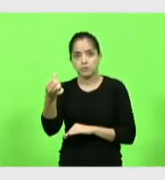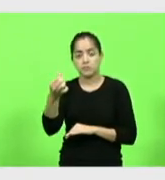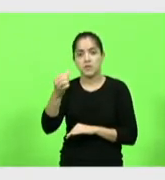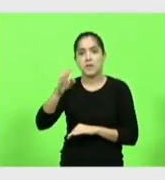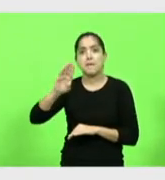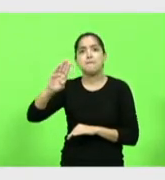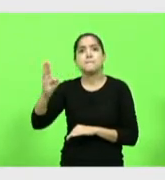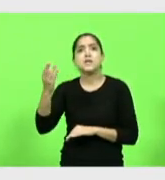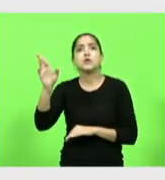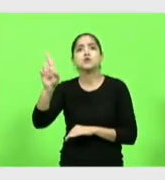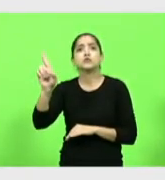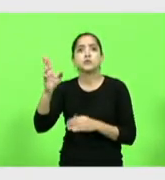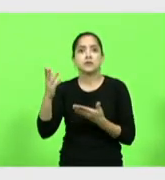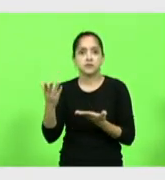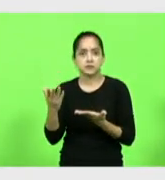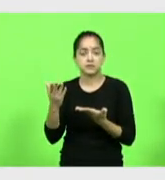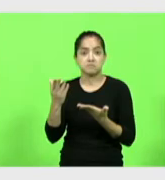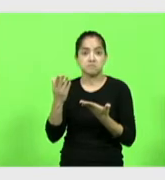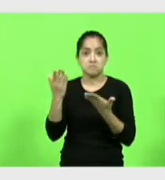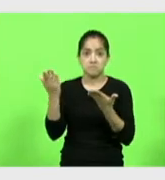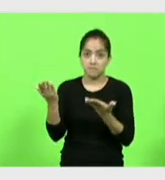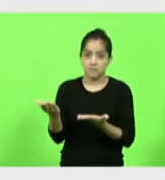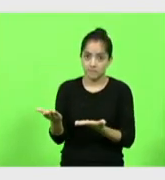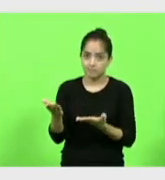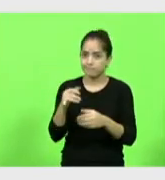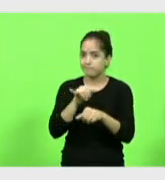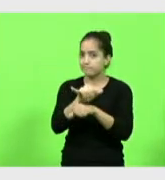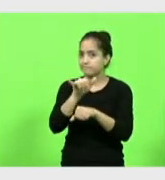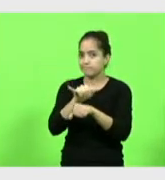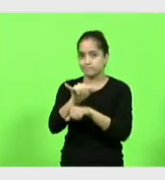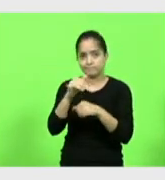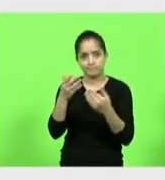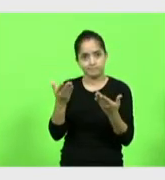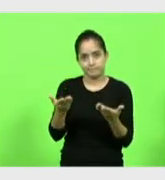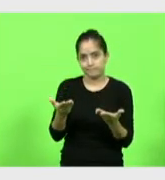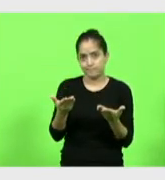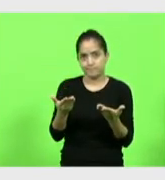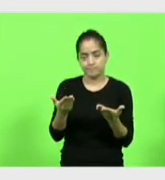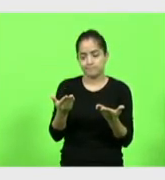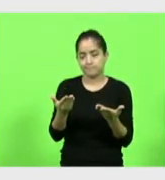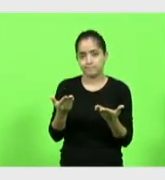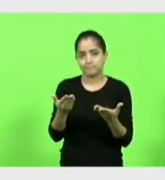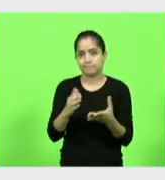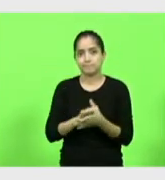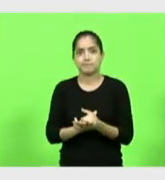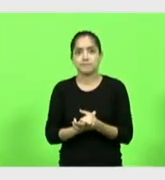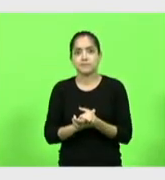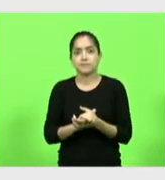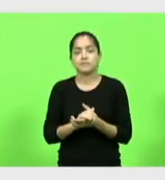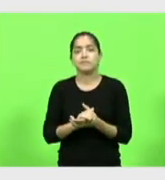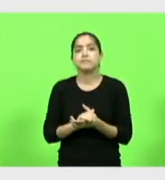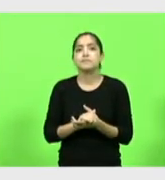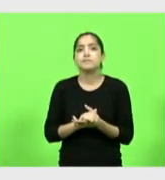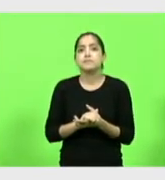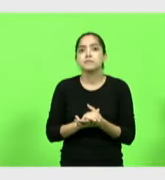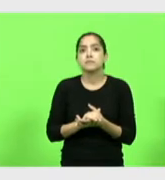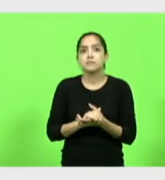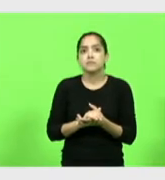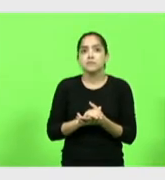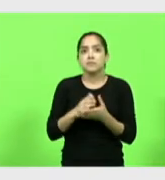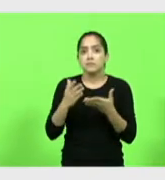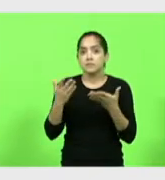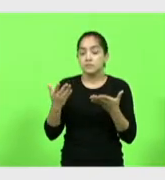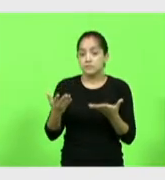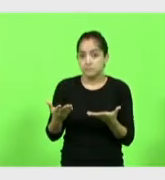1,8 bilhões de reais. Mas isso aqui é só para enganar o descuidado, é só para criar narrativa. E me causa